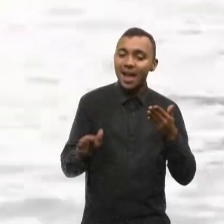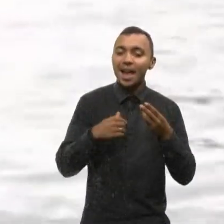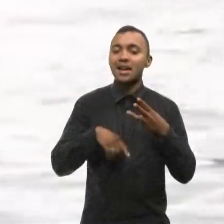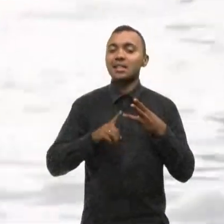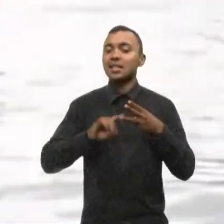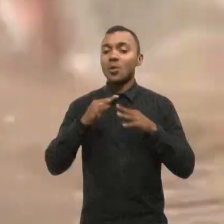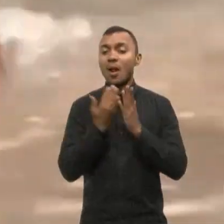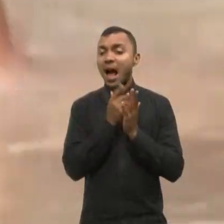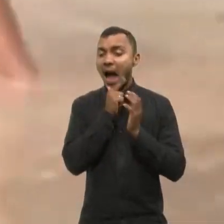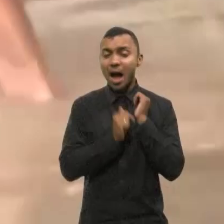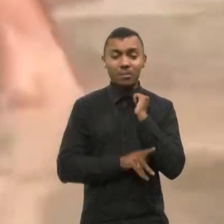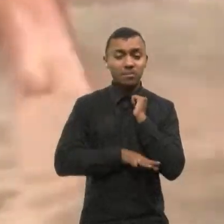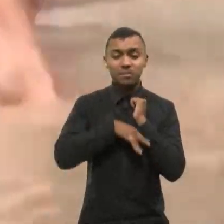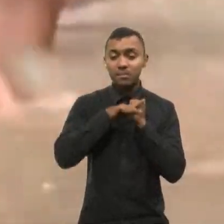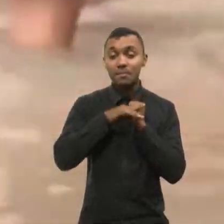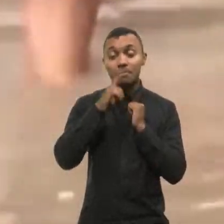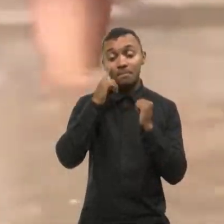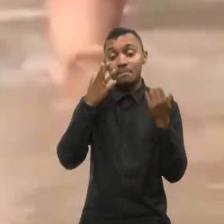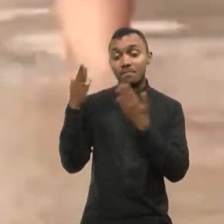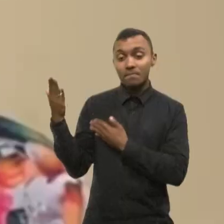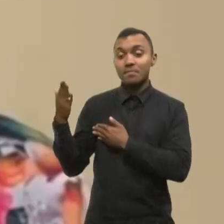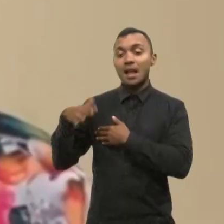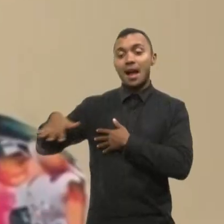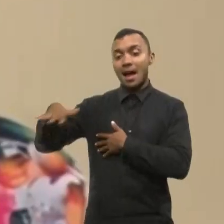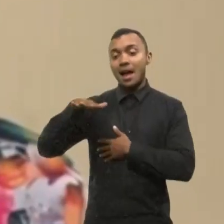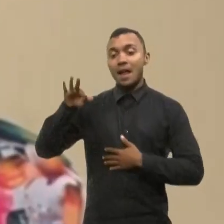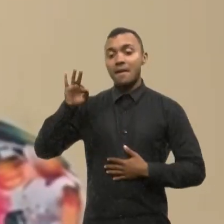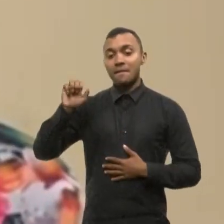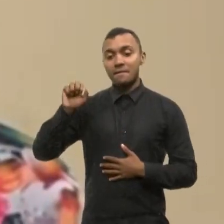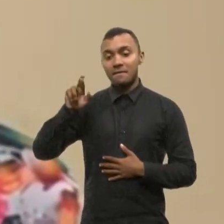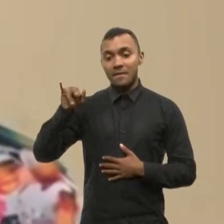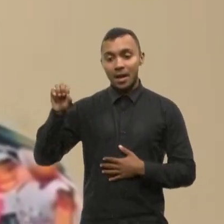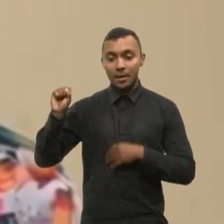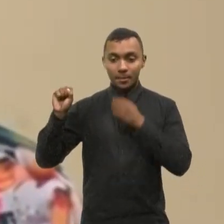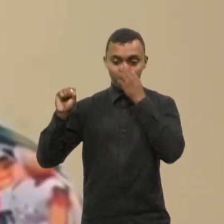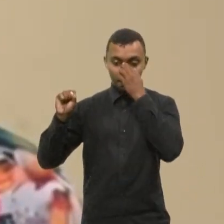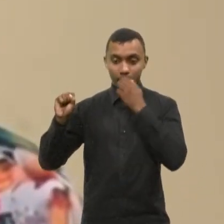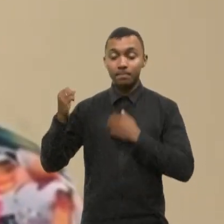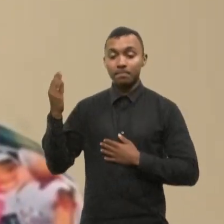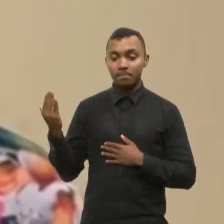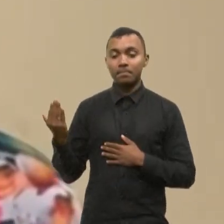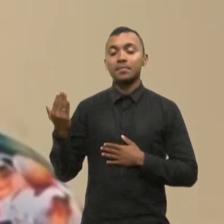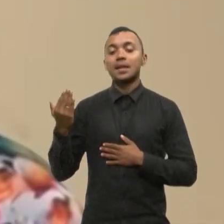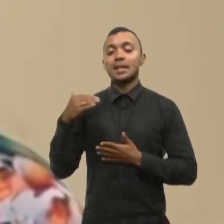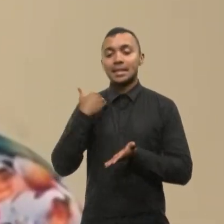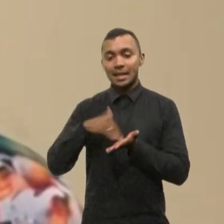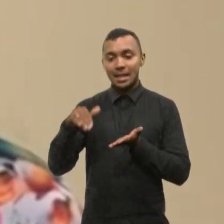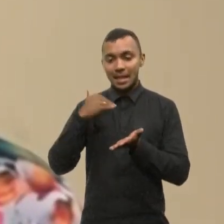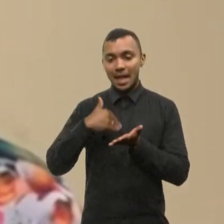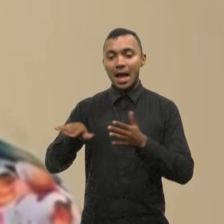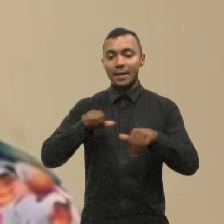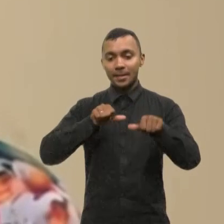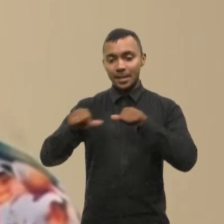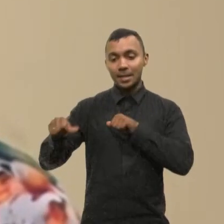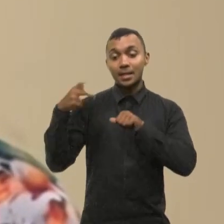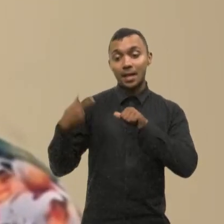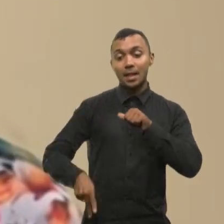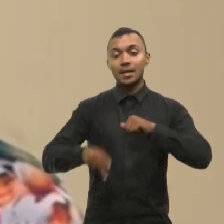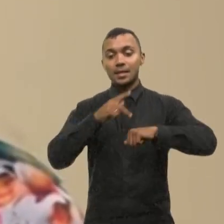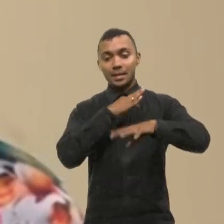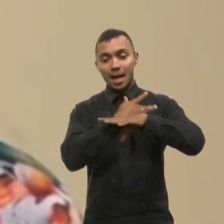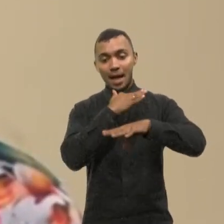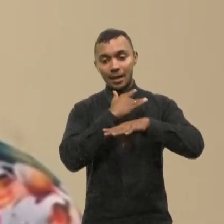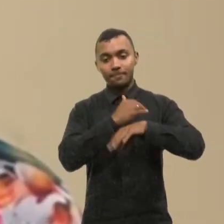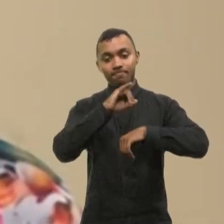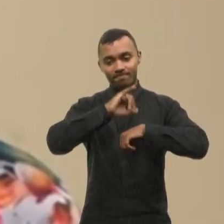dos municípios atingidos foi Farias Brito. A secretária de Assistência Social e integrante da Defesa Civil da cidade, Cláudia